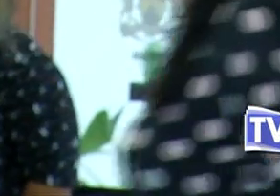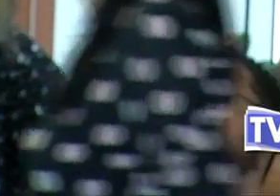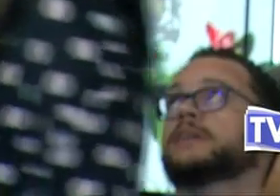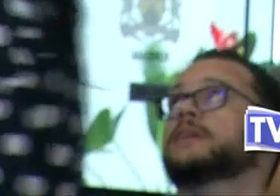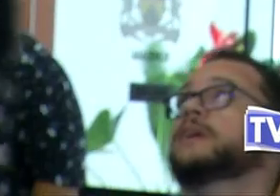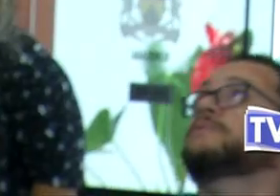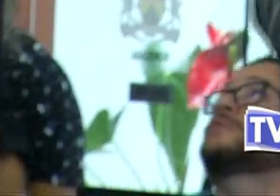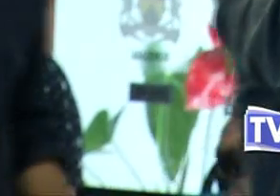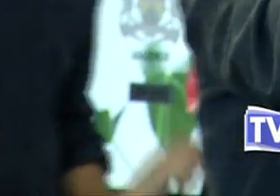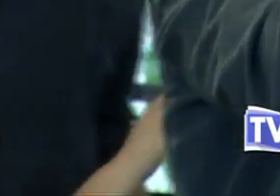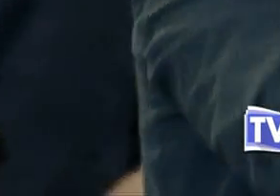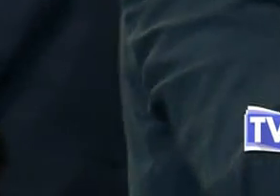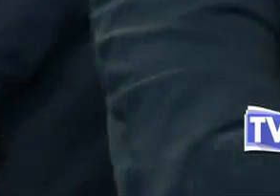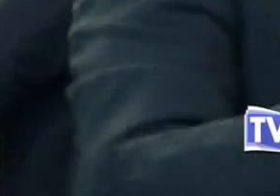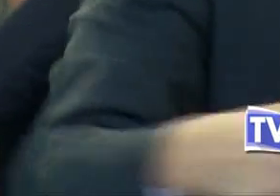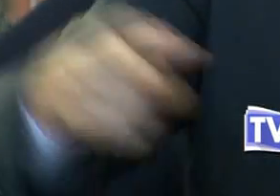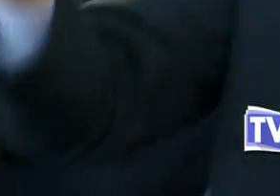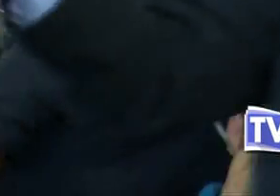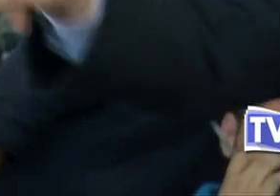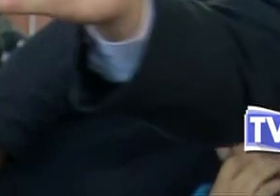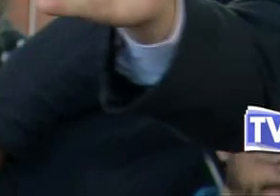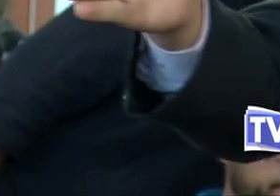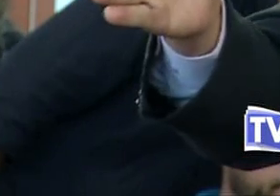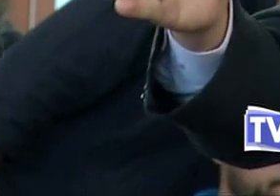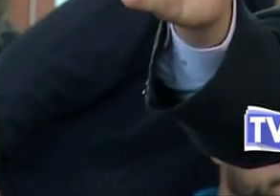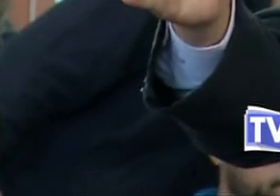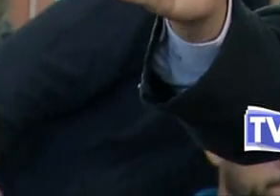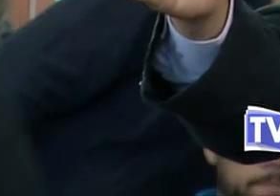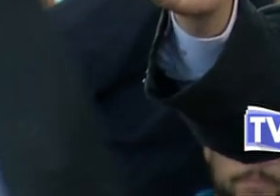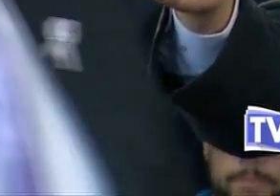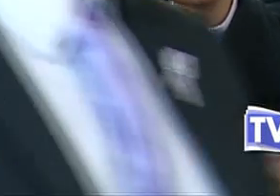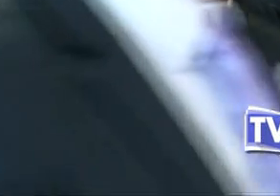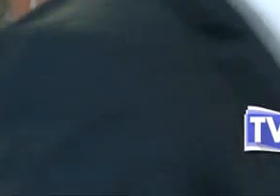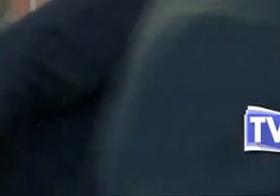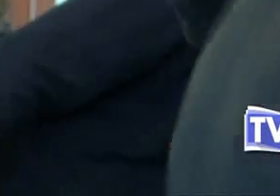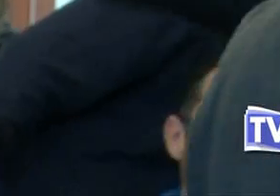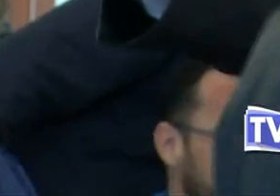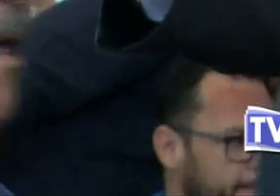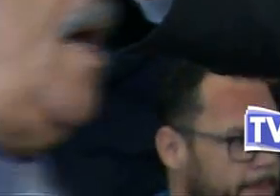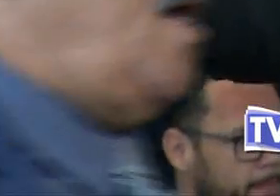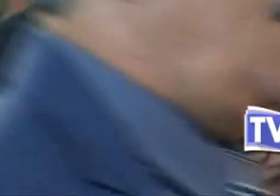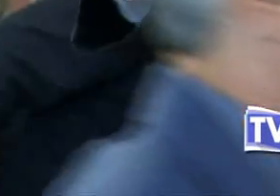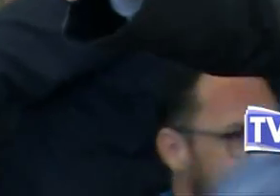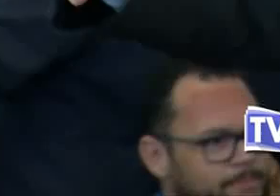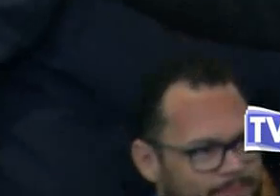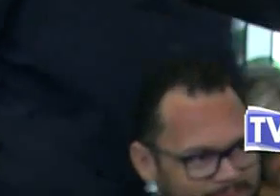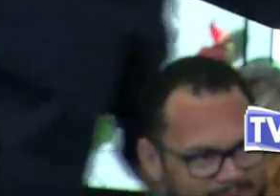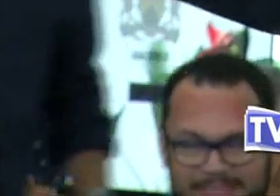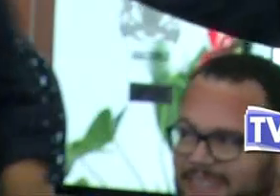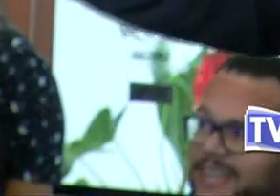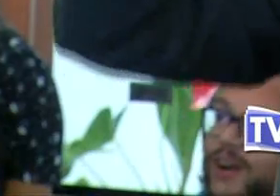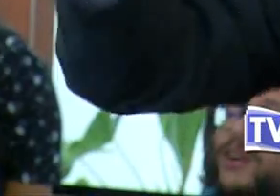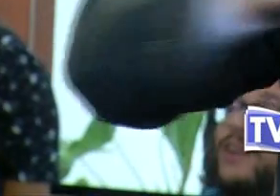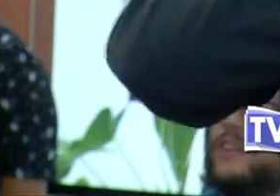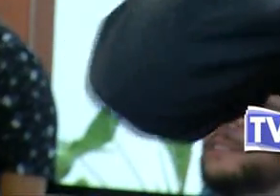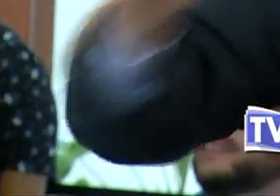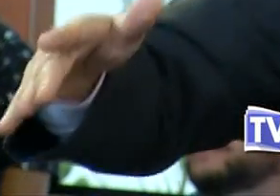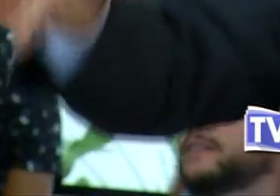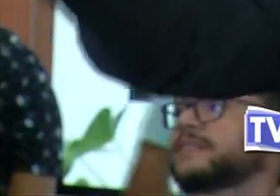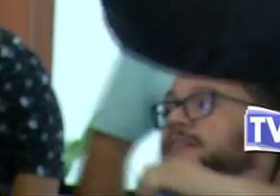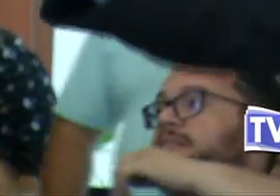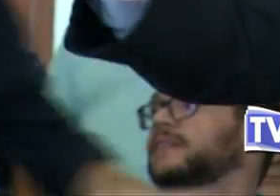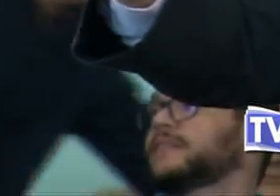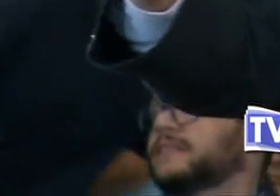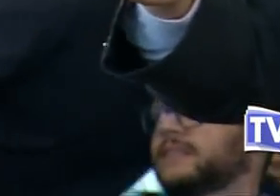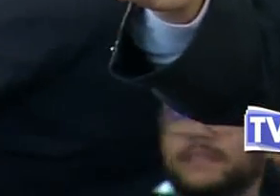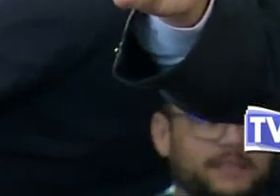escola. Que morando alguém, ninguém vai pular no sábado e no domingo, doutor Hélio Brasileiro. João Donizete, que luta muito lá pela cidade